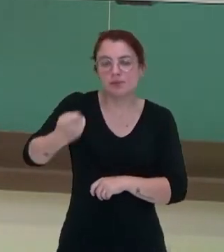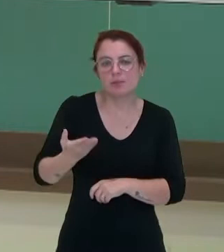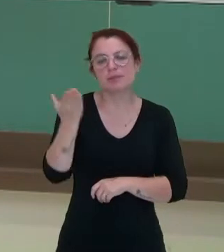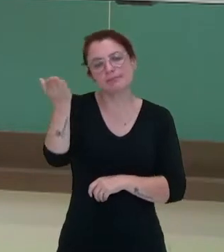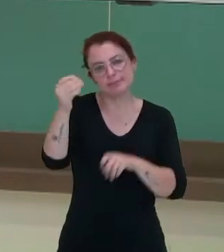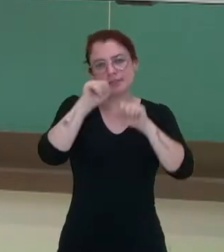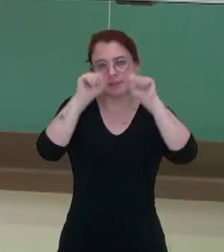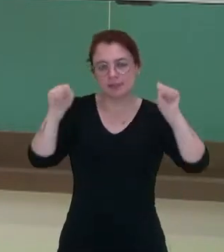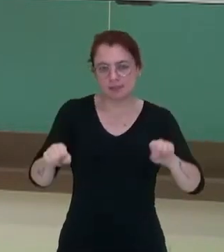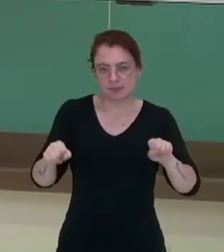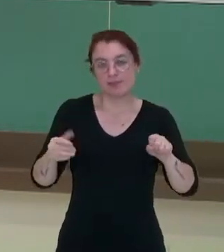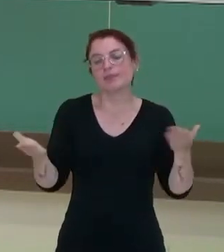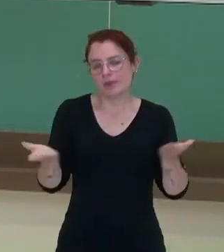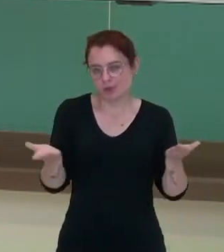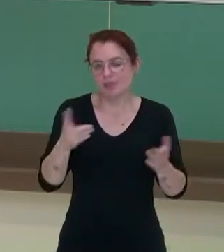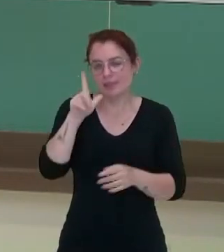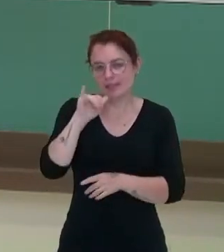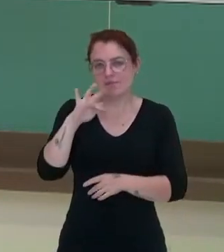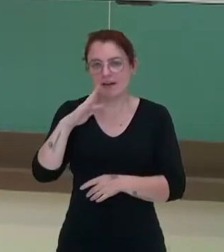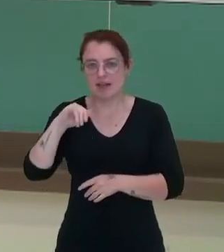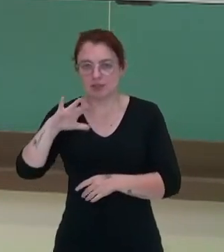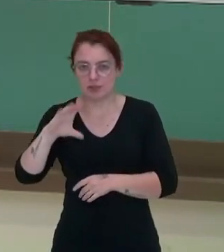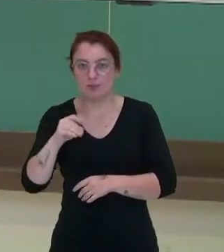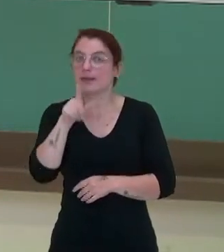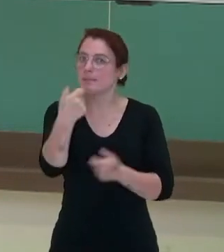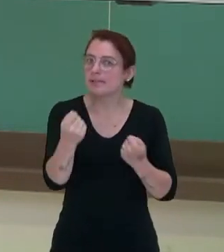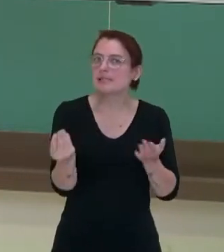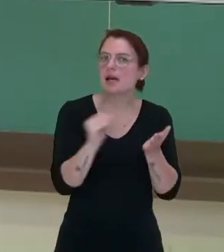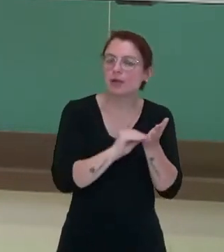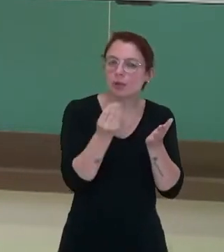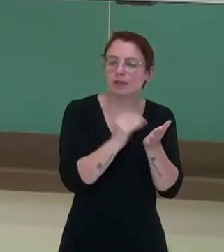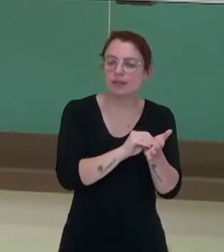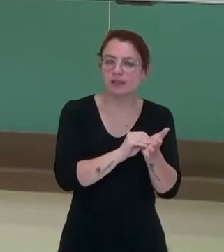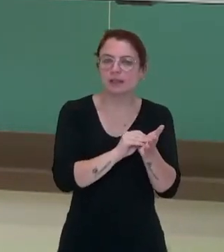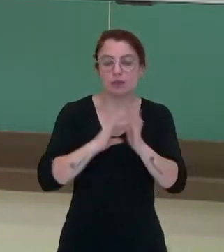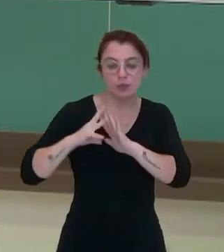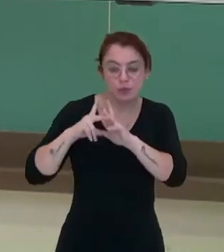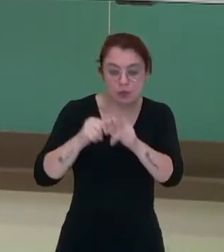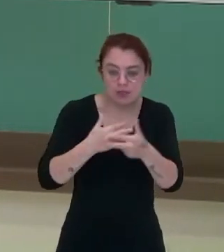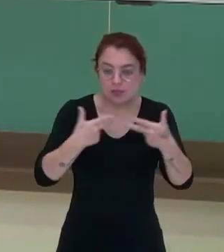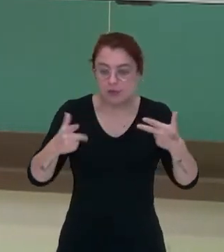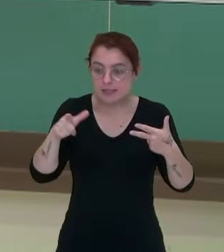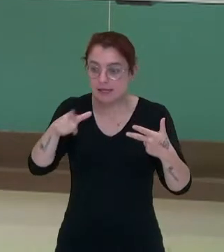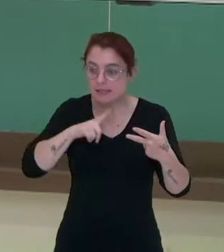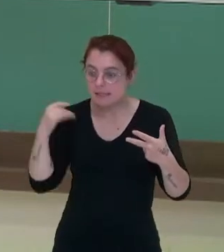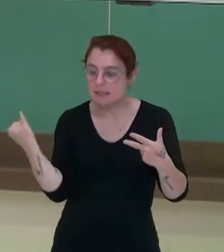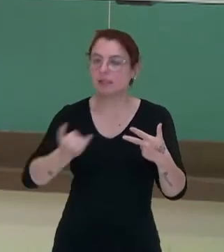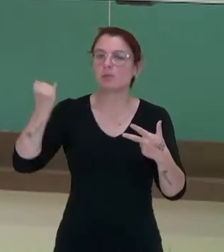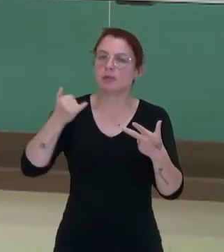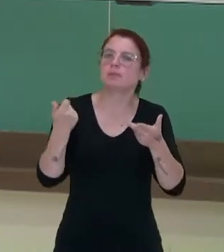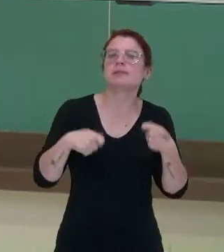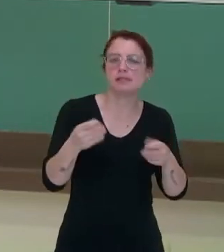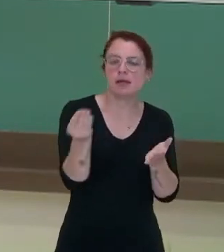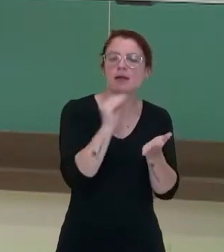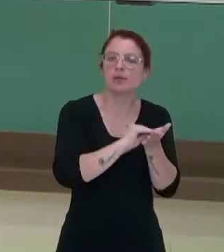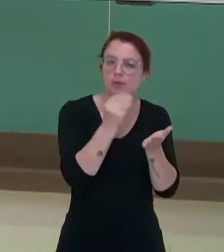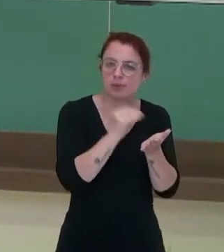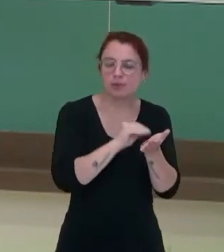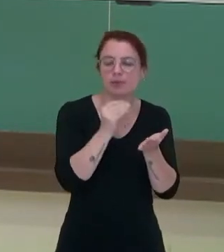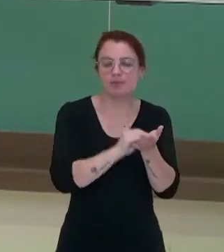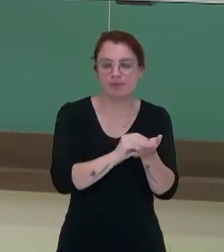sistema, nesse caso o linfático. E você deve anotar tudo aquilo que você julgar importante,